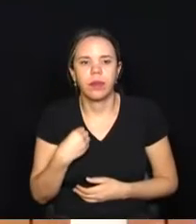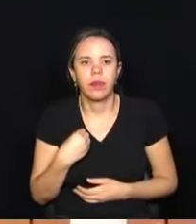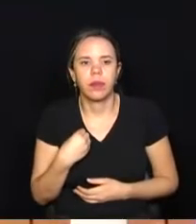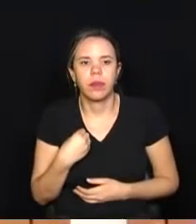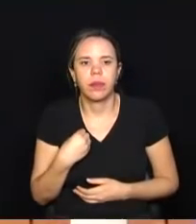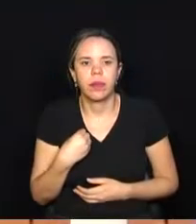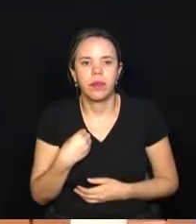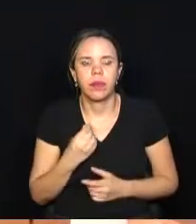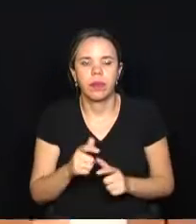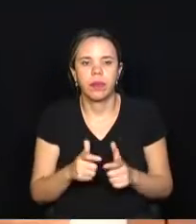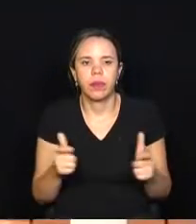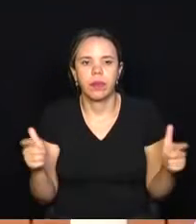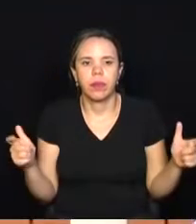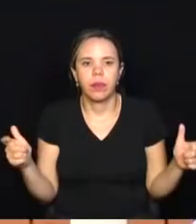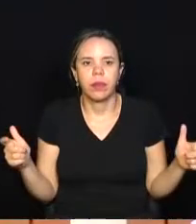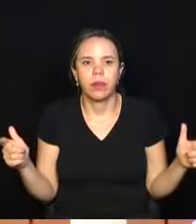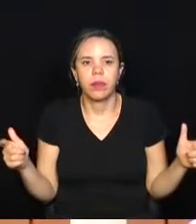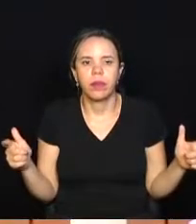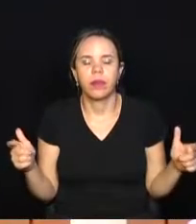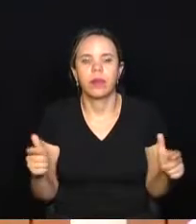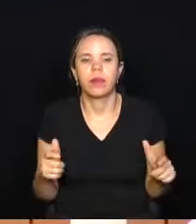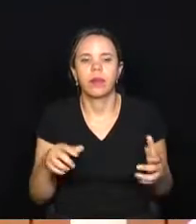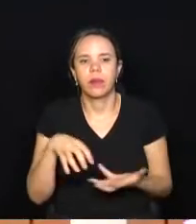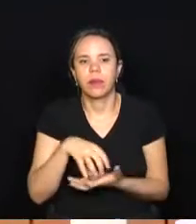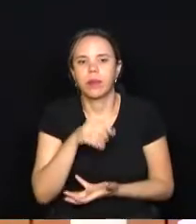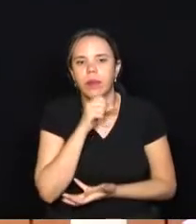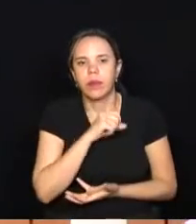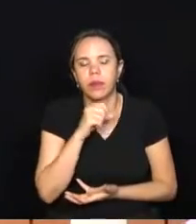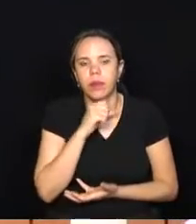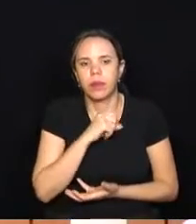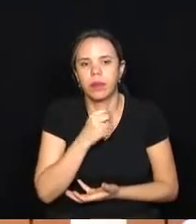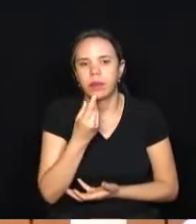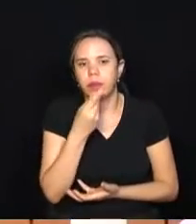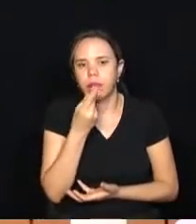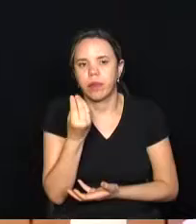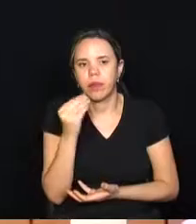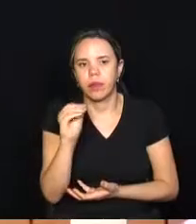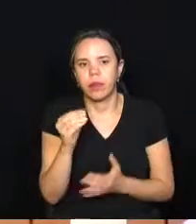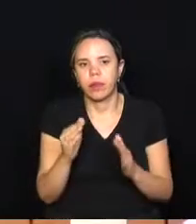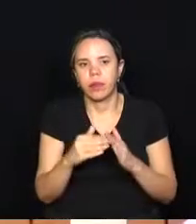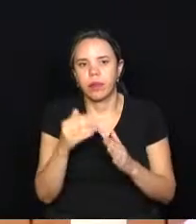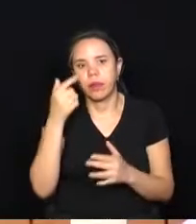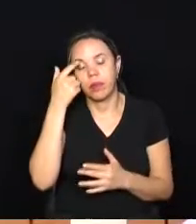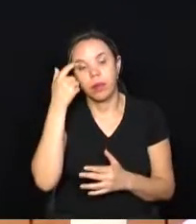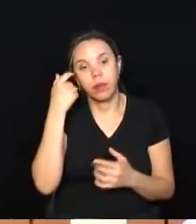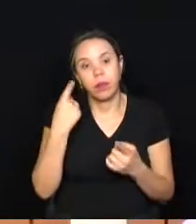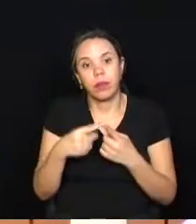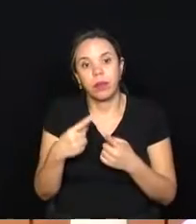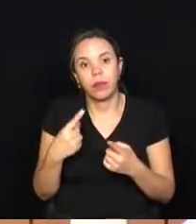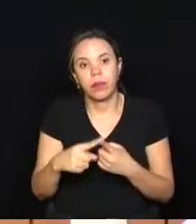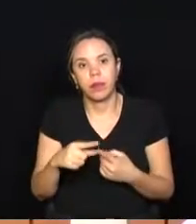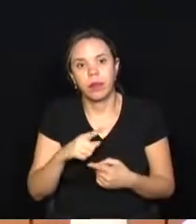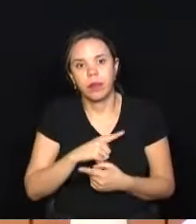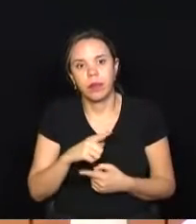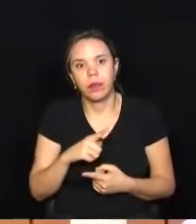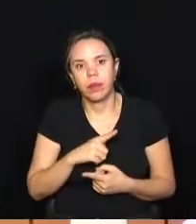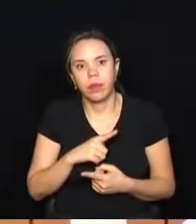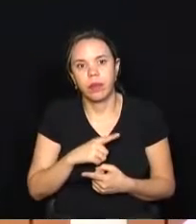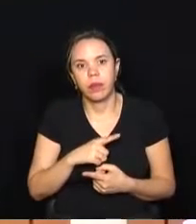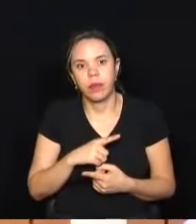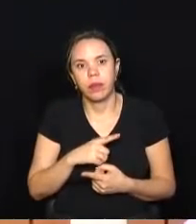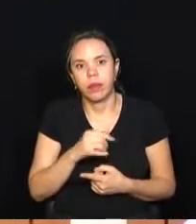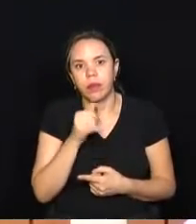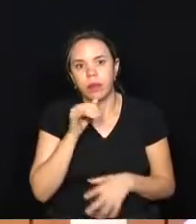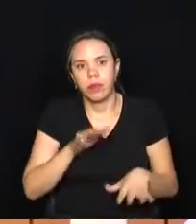uma grande maioria de casas, né? E aí eu vou colocar casas, né? Porque elas têm muito